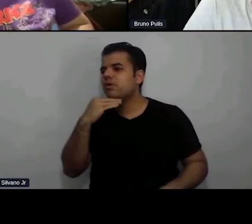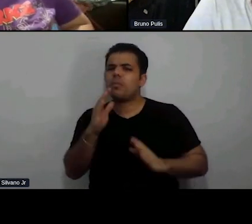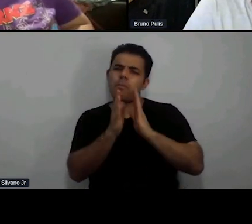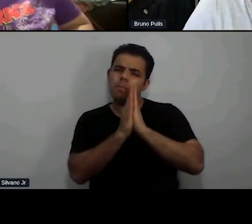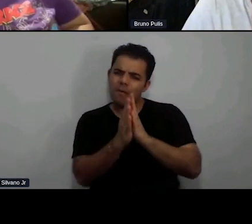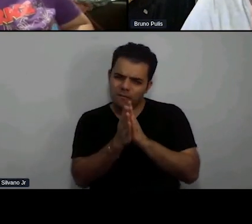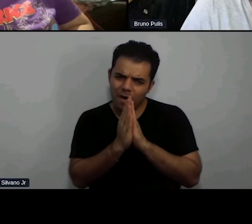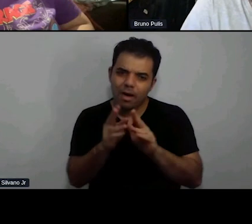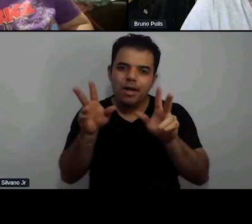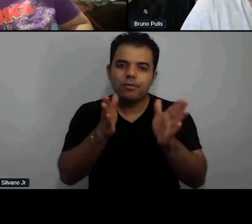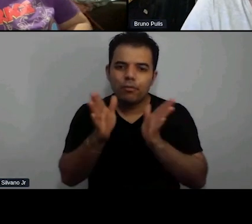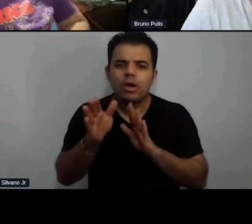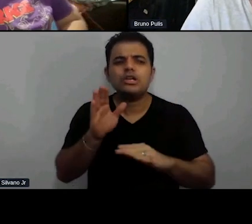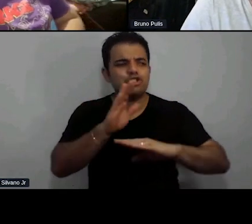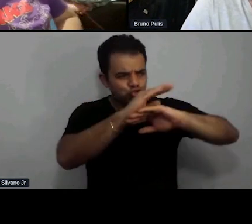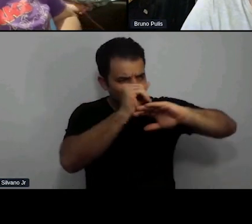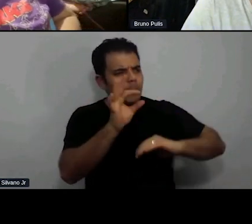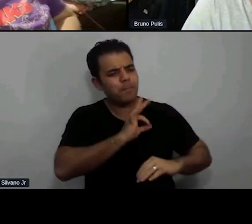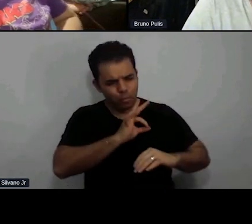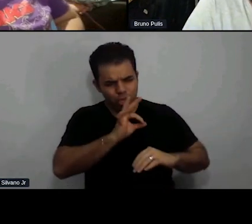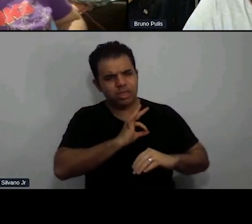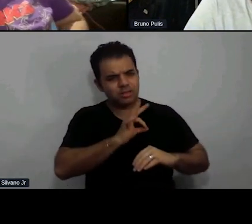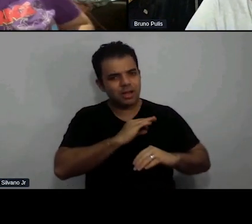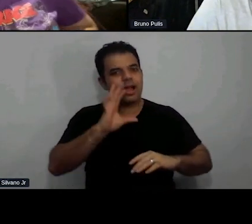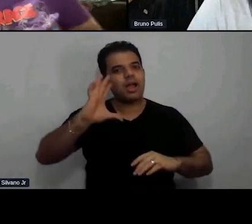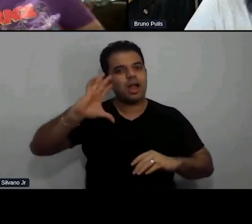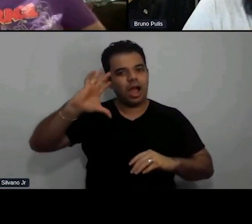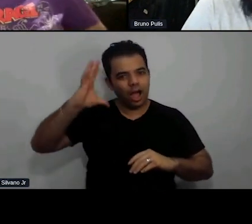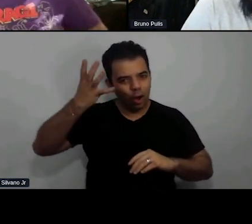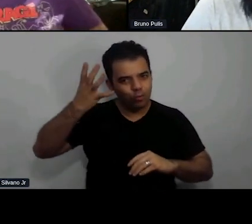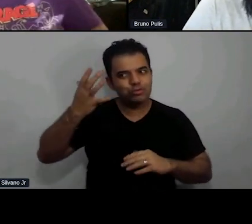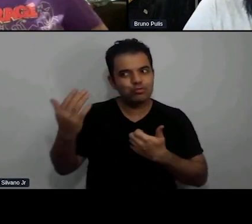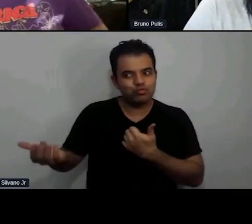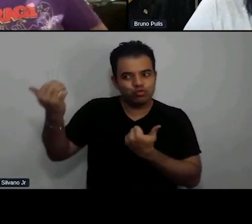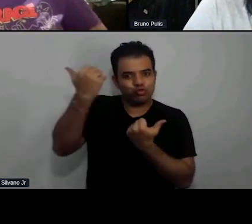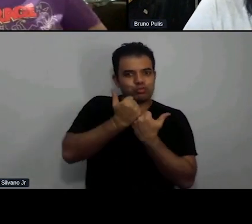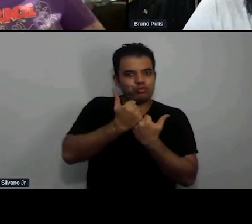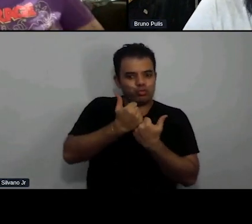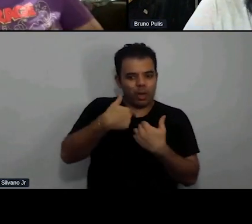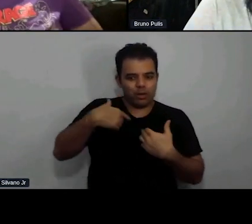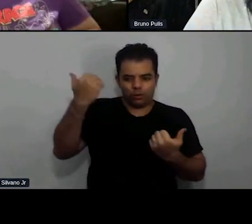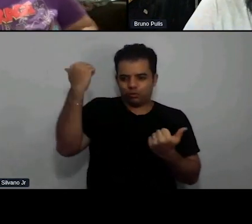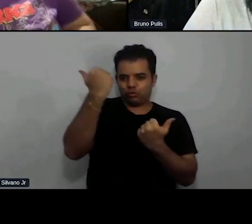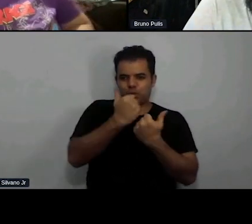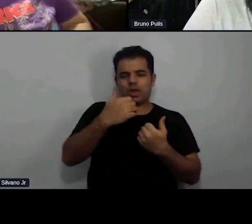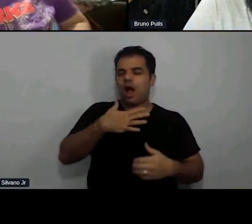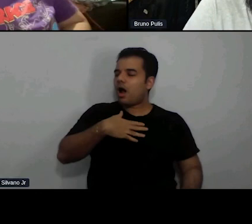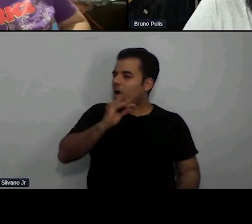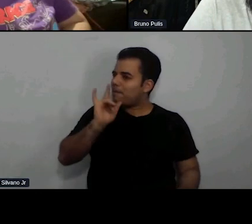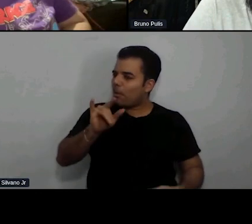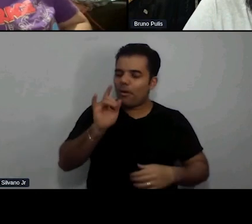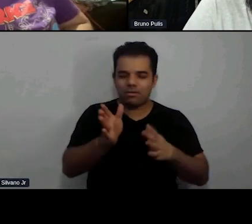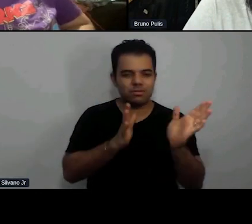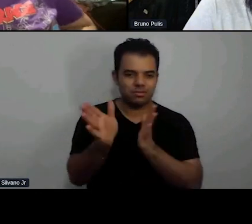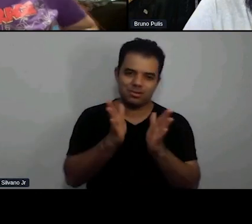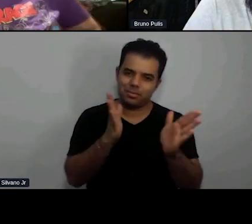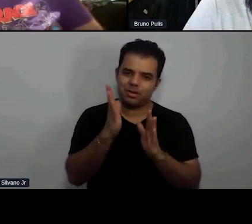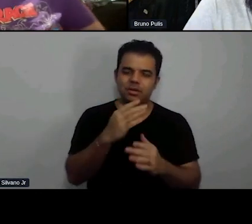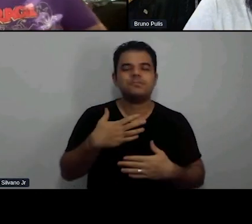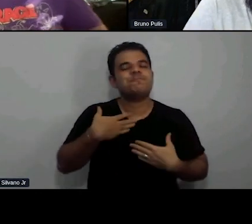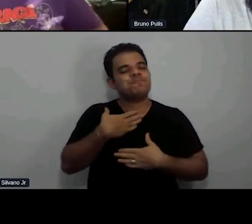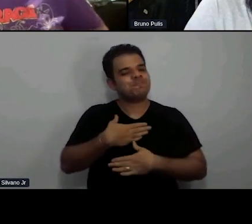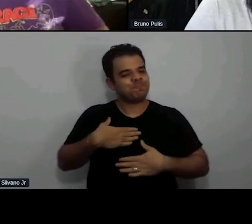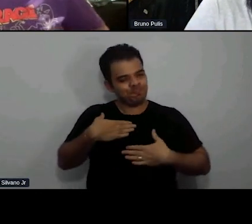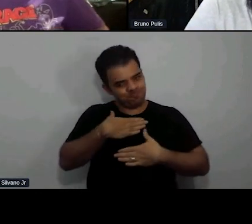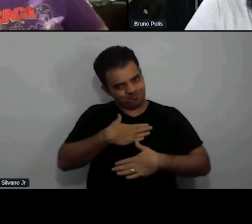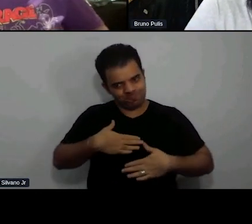favor, chamem a polícia que eu fui morta e fui substituída, que não é possível. Então, vai ser sempre um prazer